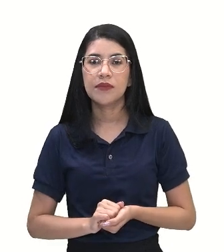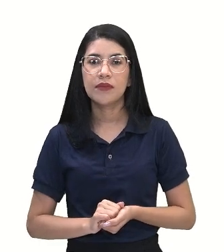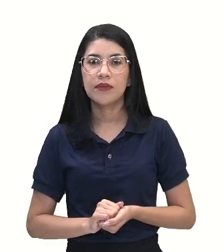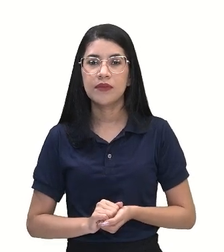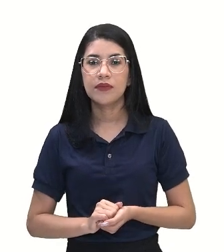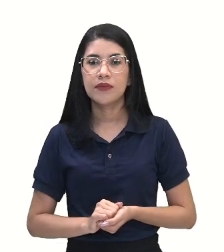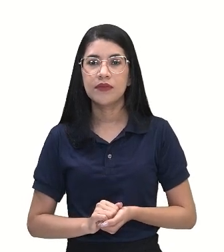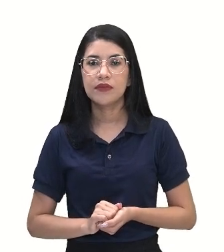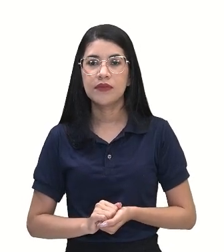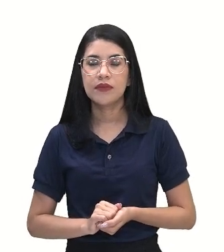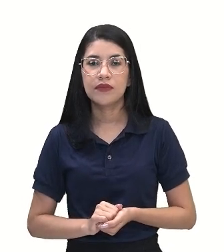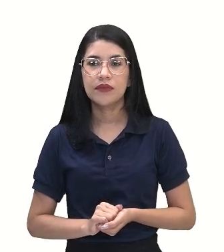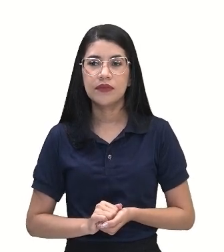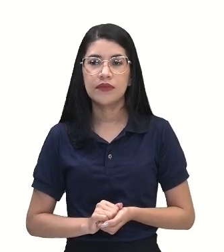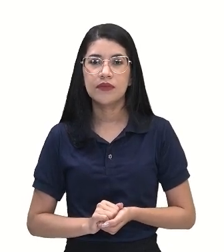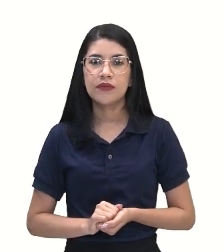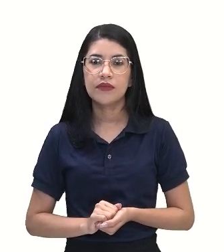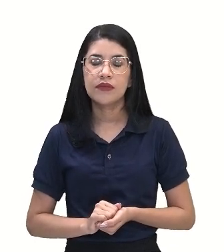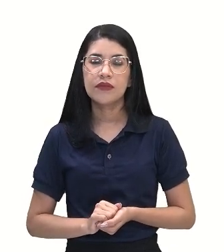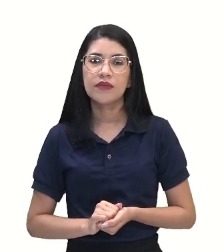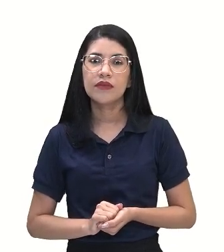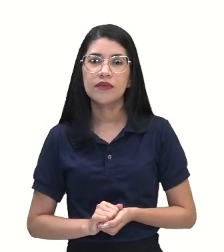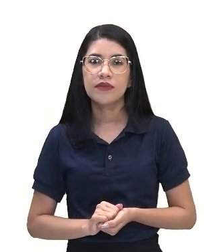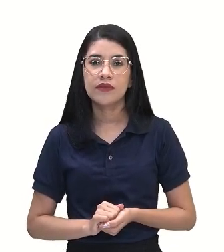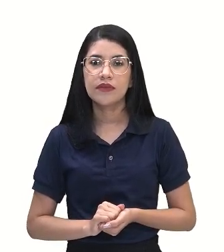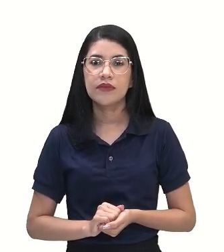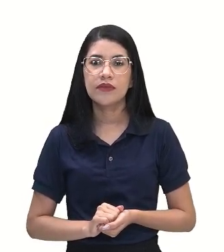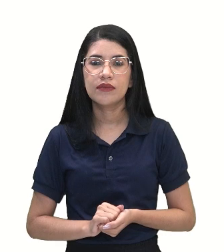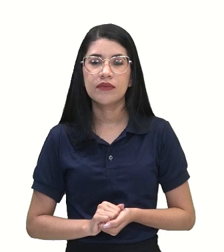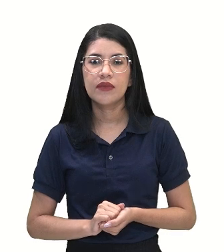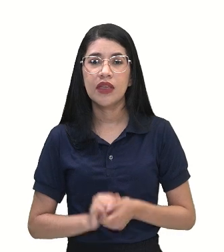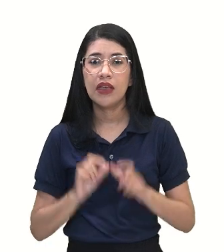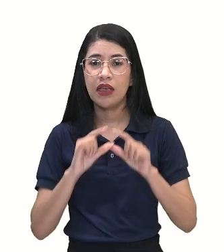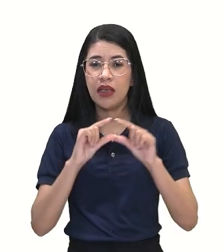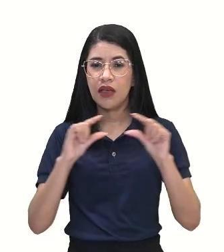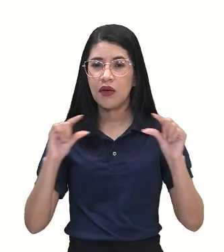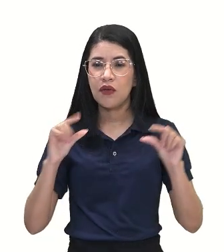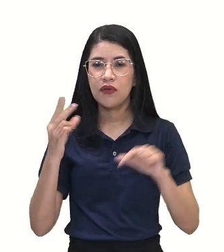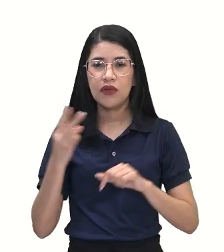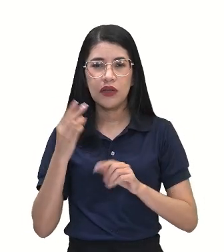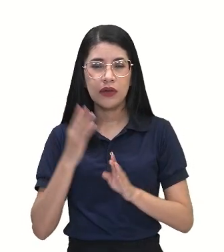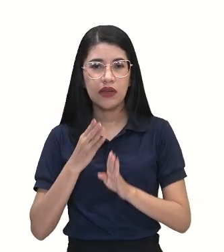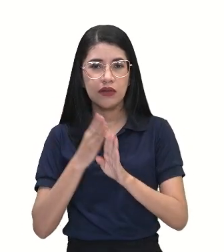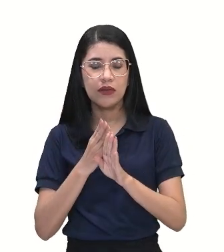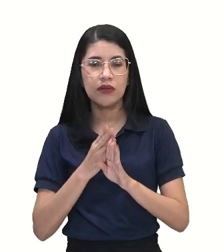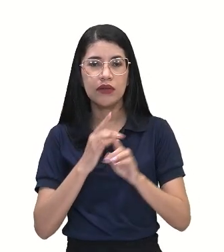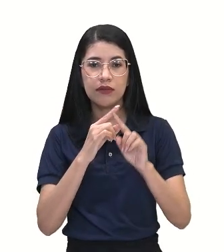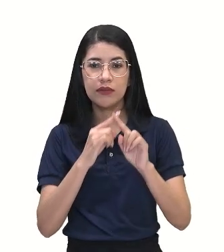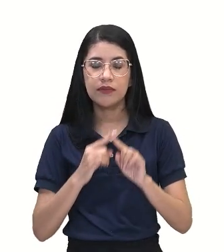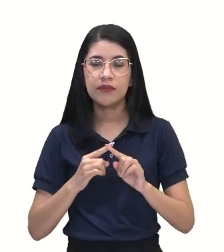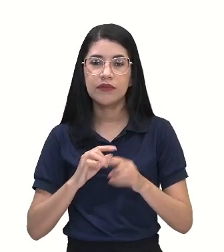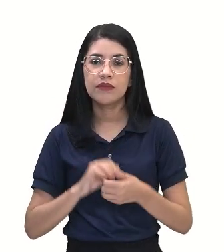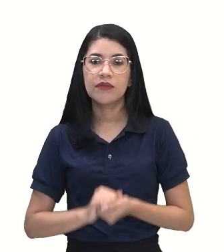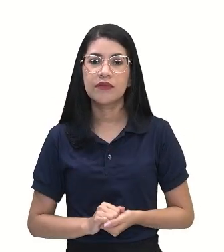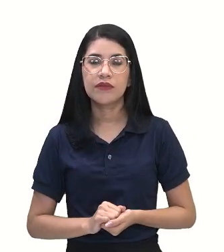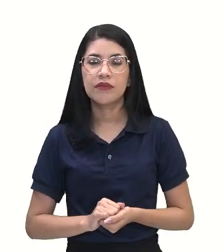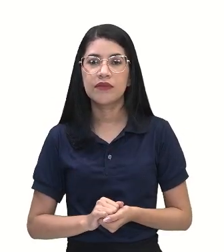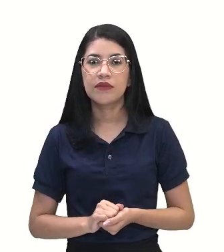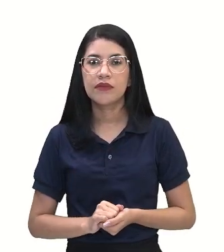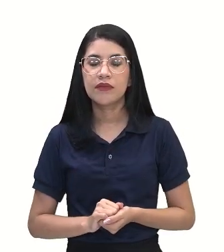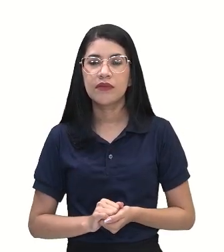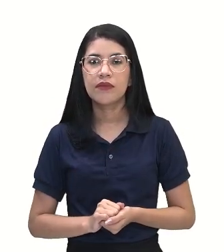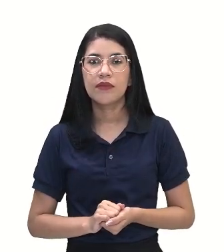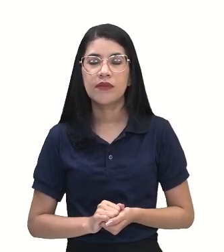tá? O A10 aqui é esse númerozão que nós acabamos de encontrar aí. Mais de 121 milhões,